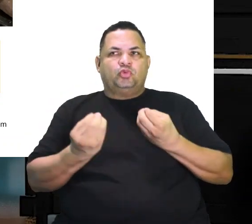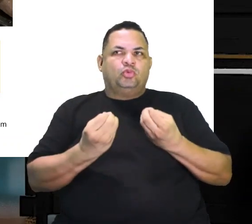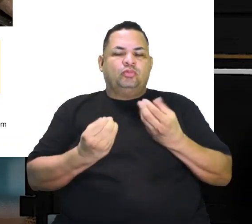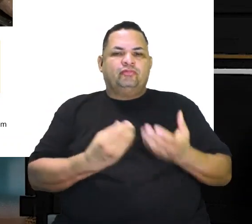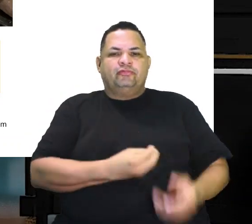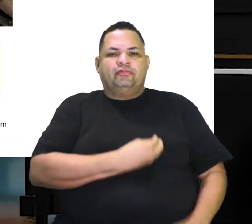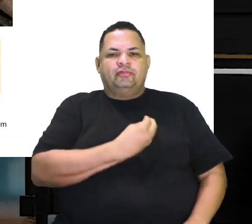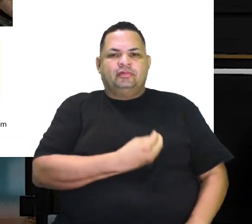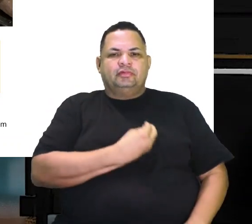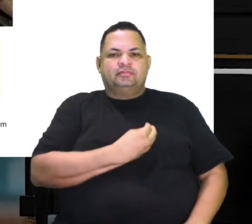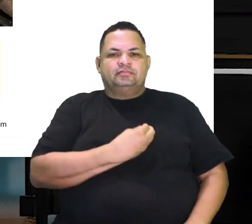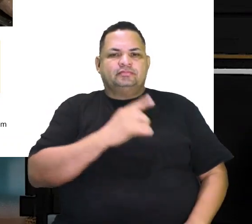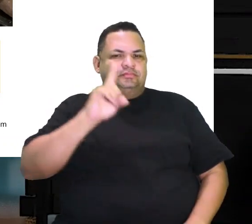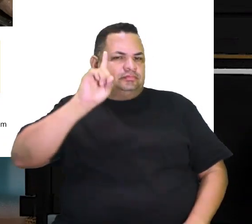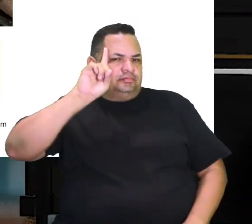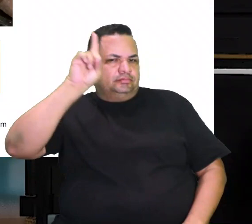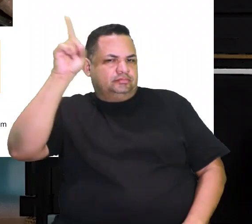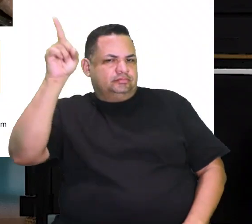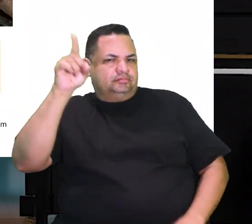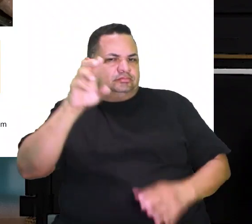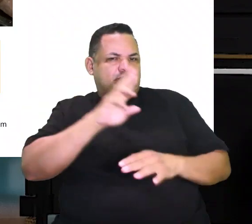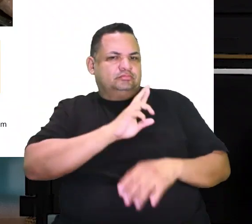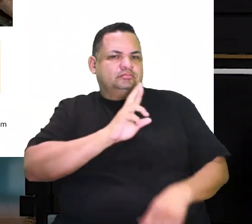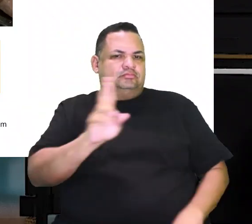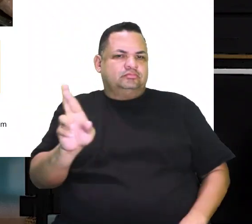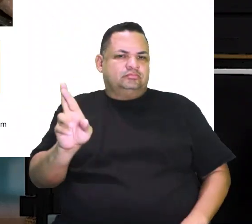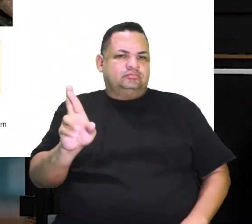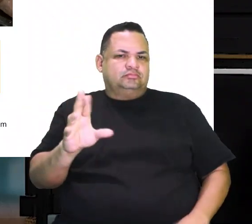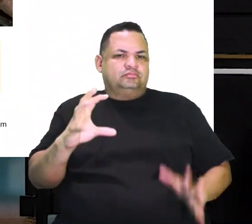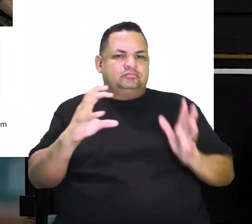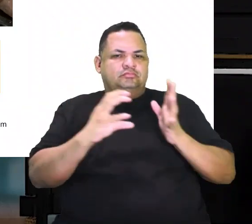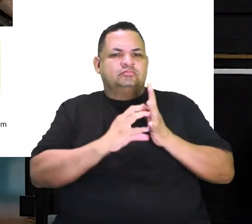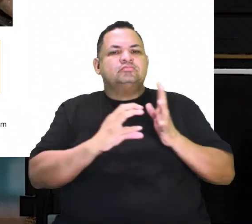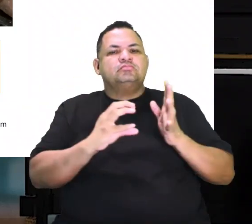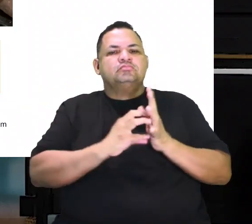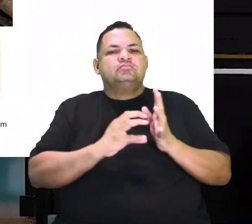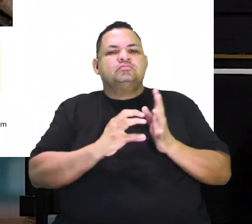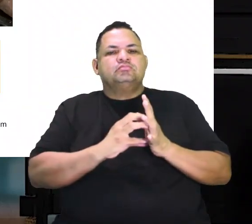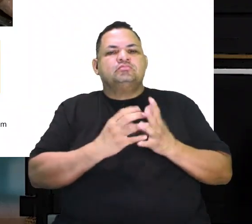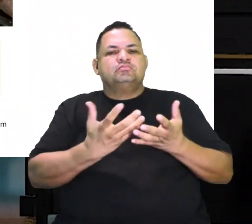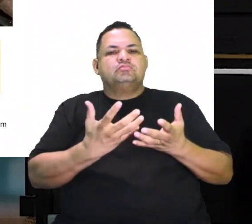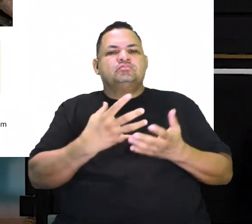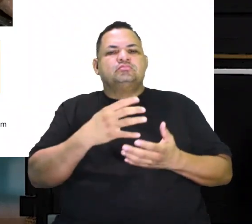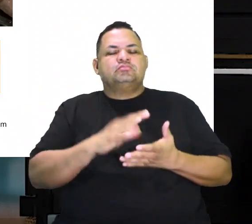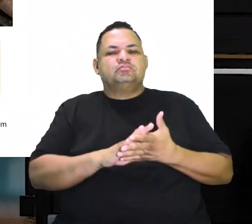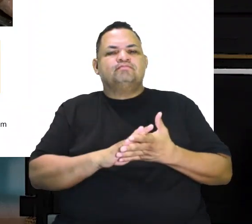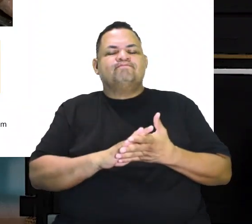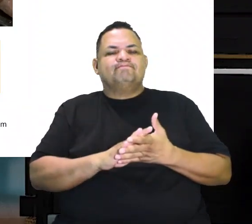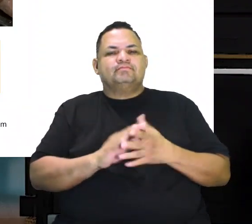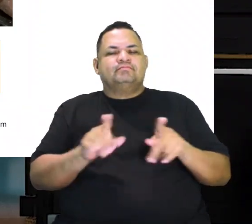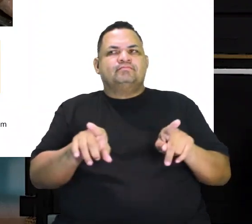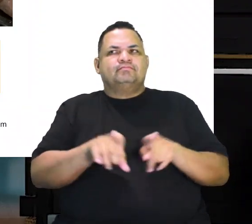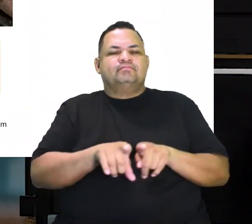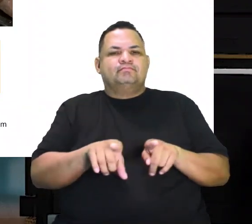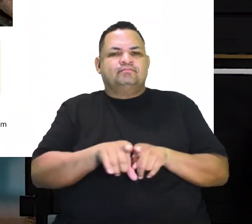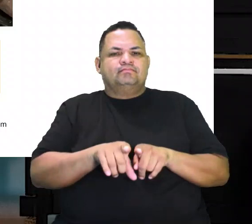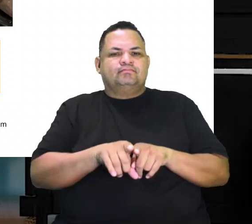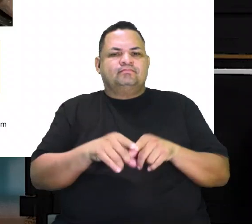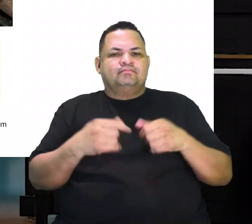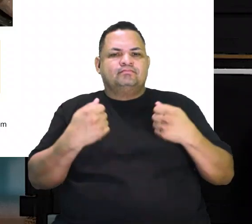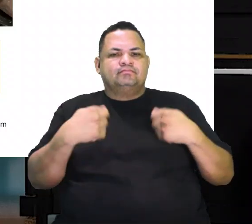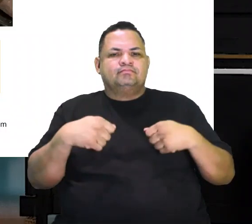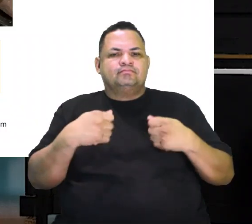de vida, ideologia, religião, simbolismo, também